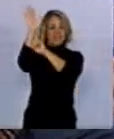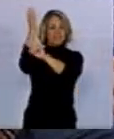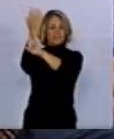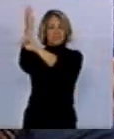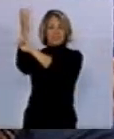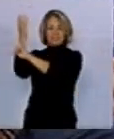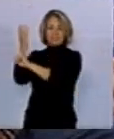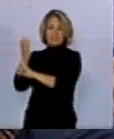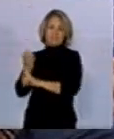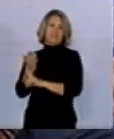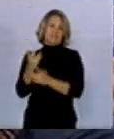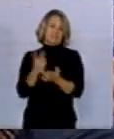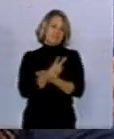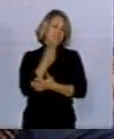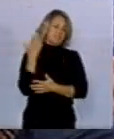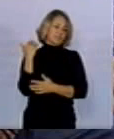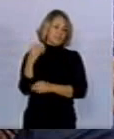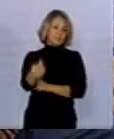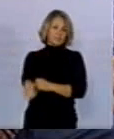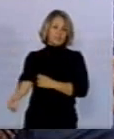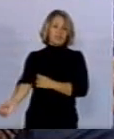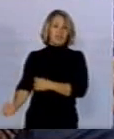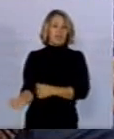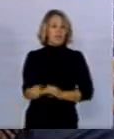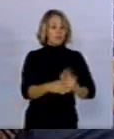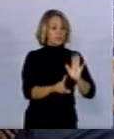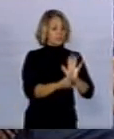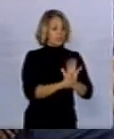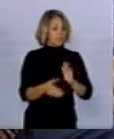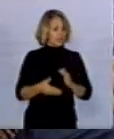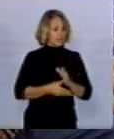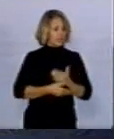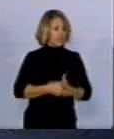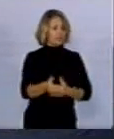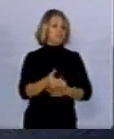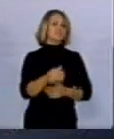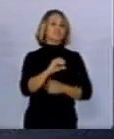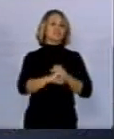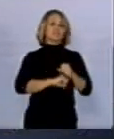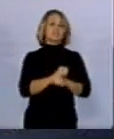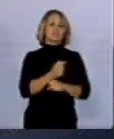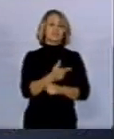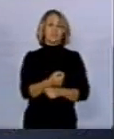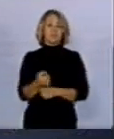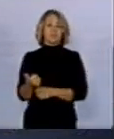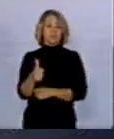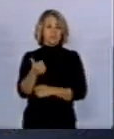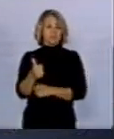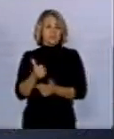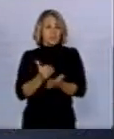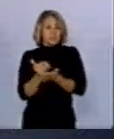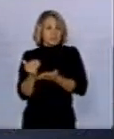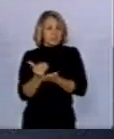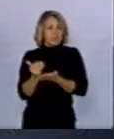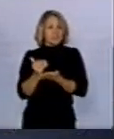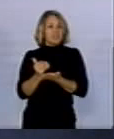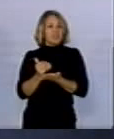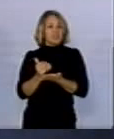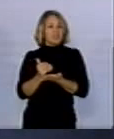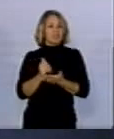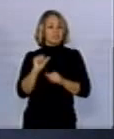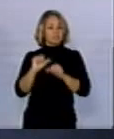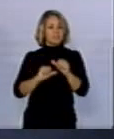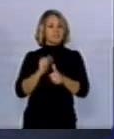outorga nacional. Com a nova lei, agora, desde 2011, a regulação passa a ser neutra do ponto de vista